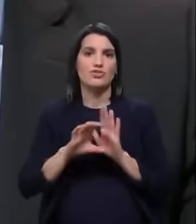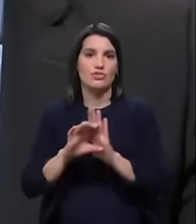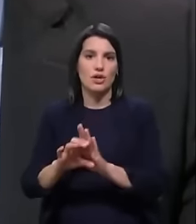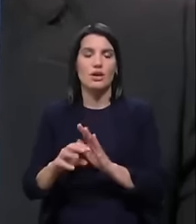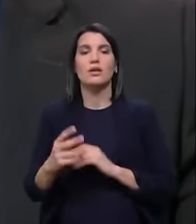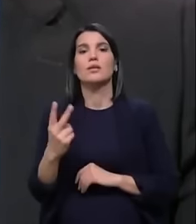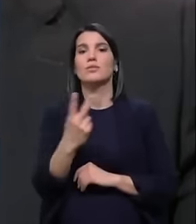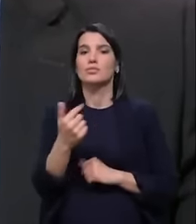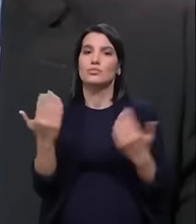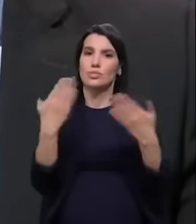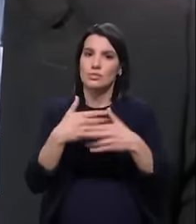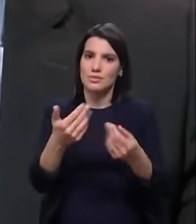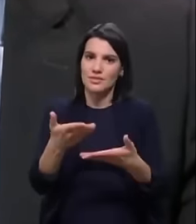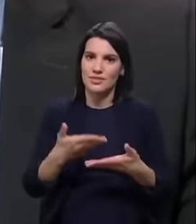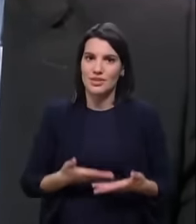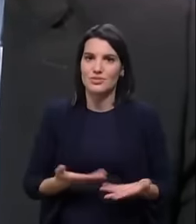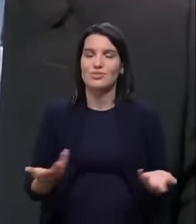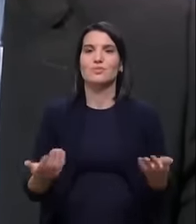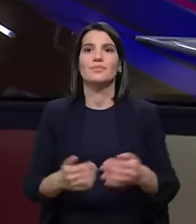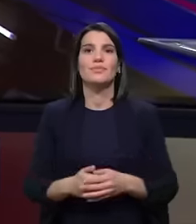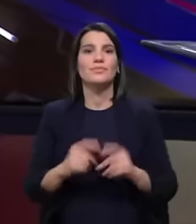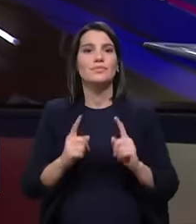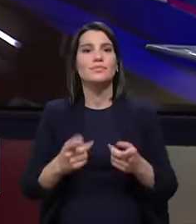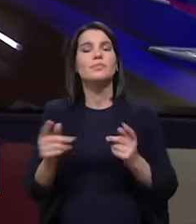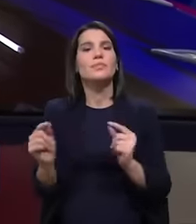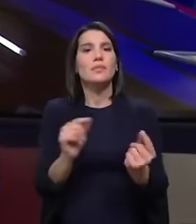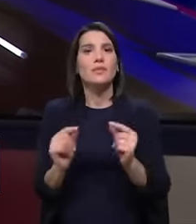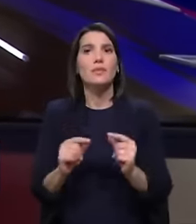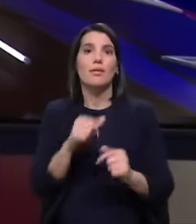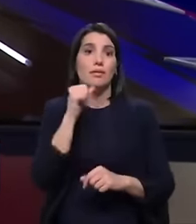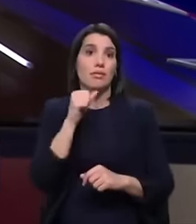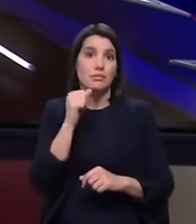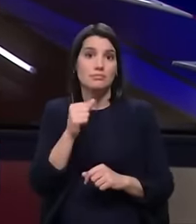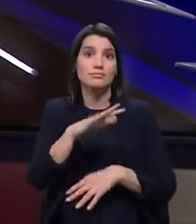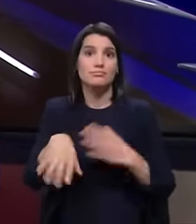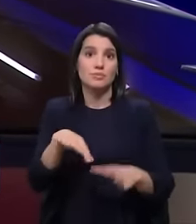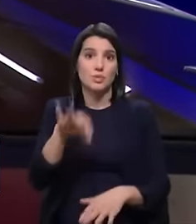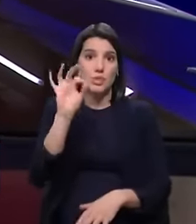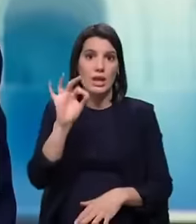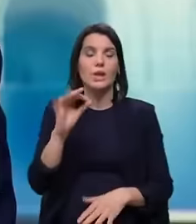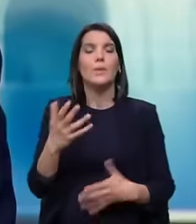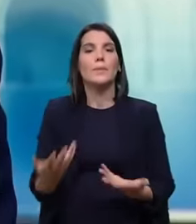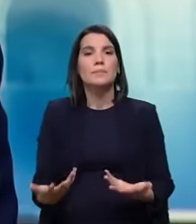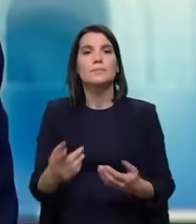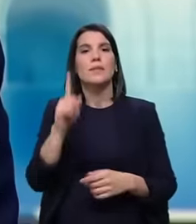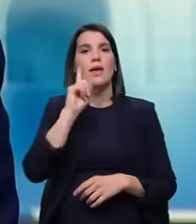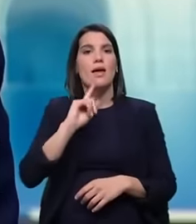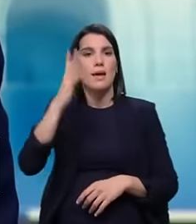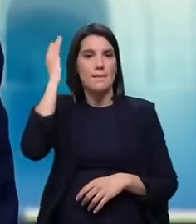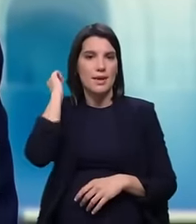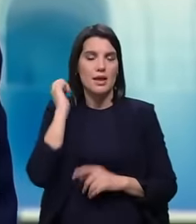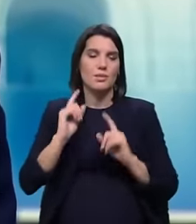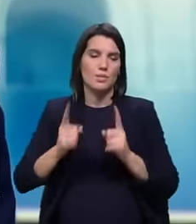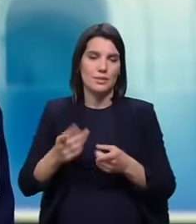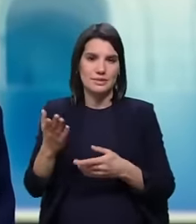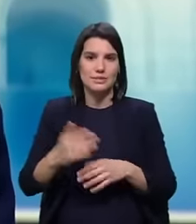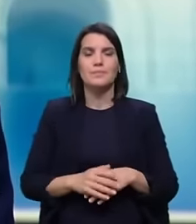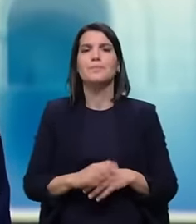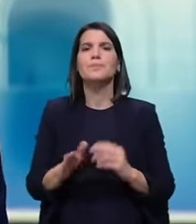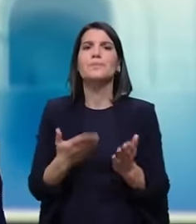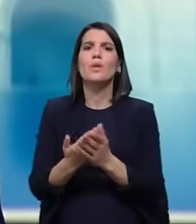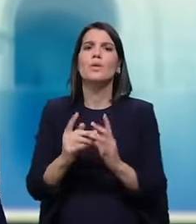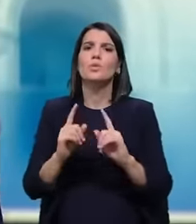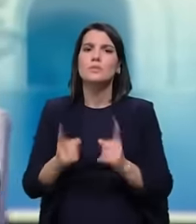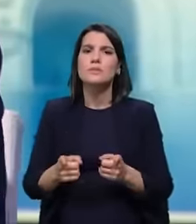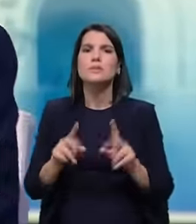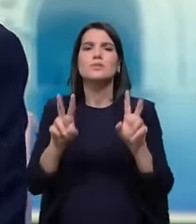dois, bem-vindos. Vamos então a este debate. Como é habitual, fizemos o sorteio e é a Mariana Mortágua que vai começar. Proponho começarmos